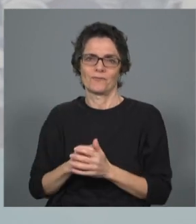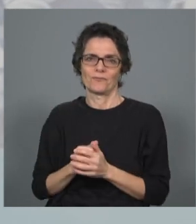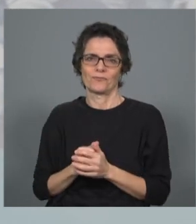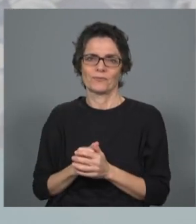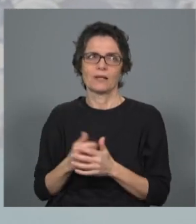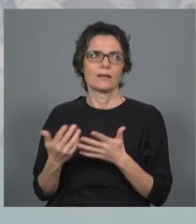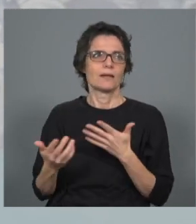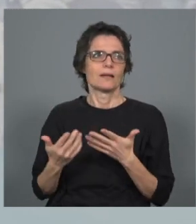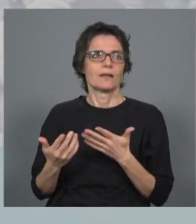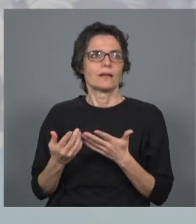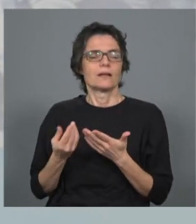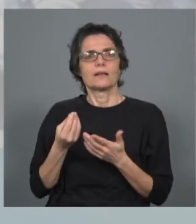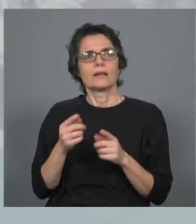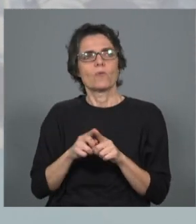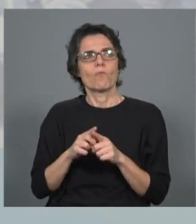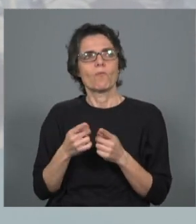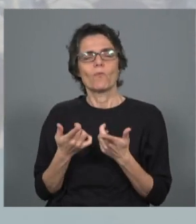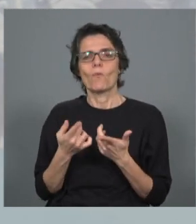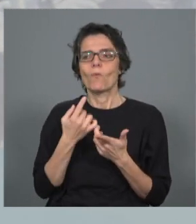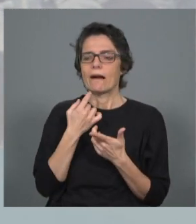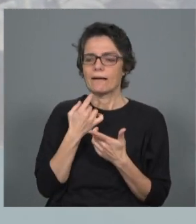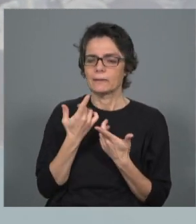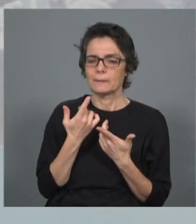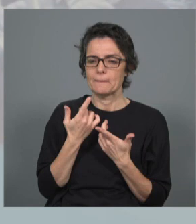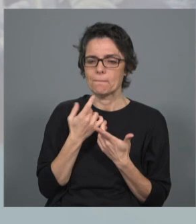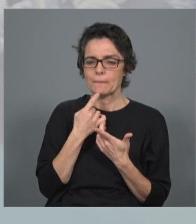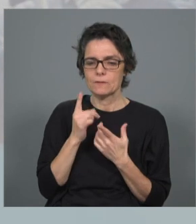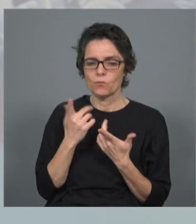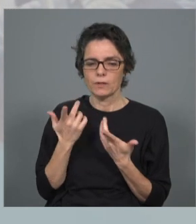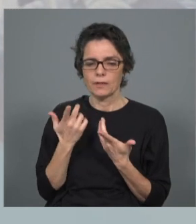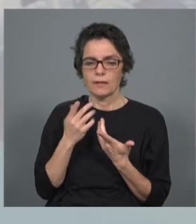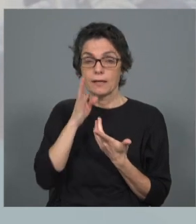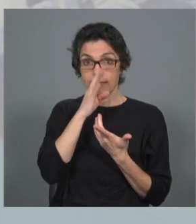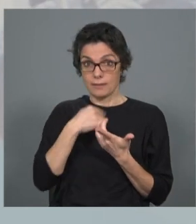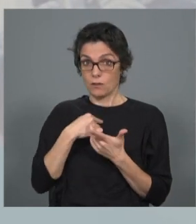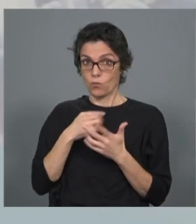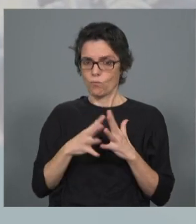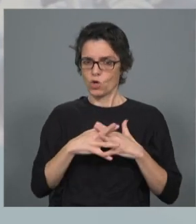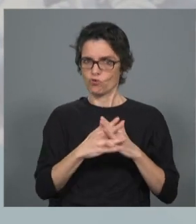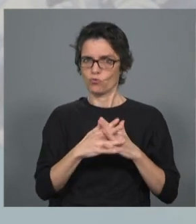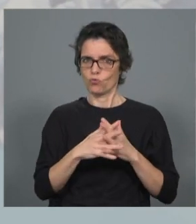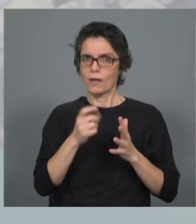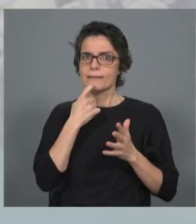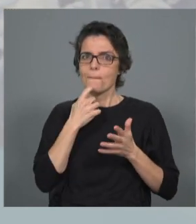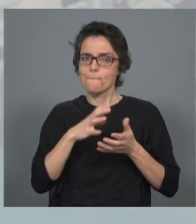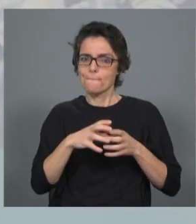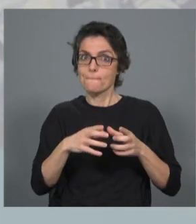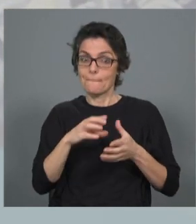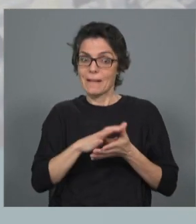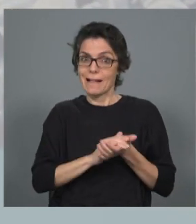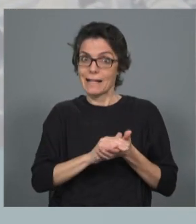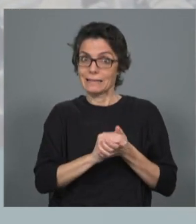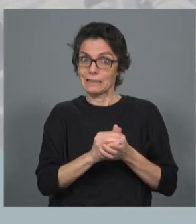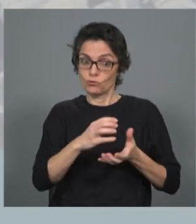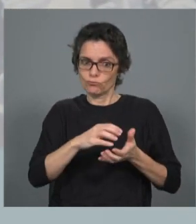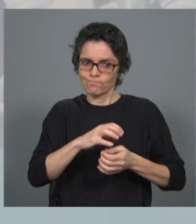em certo sentido é a mesma coisa que dizer que se eu estiver sustentado por esta pedra angular, então o que